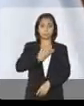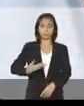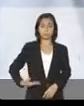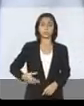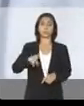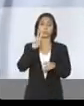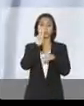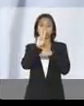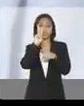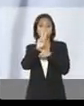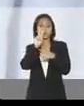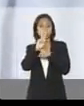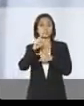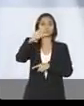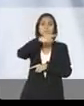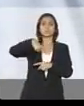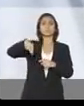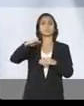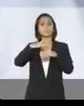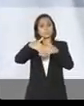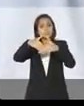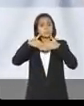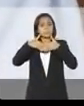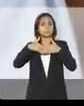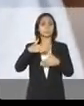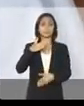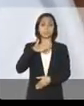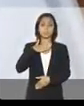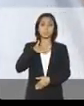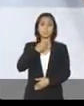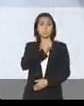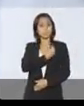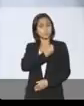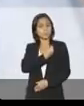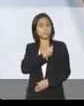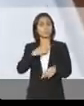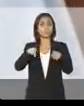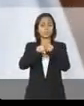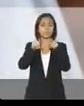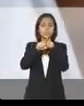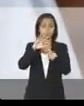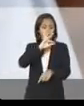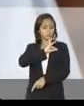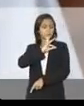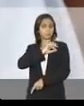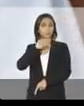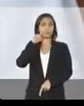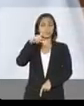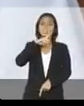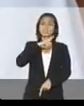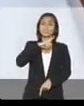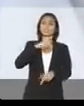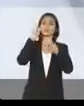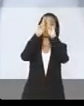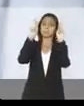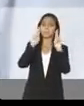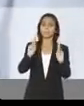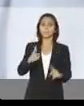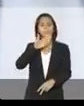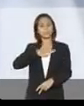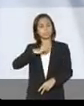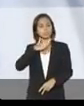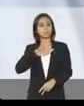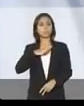a segurança pública vai ser comandada por mim, com pulso firme e apoio das Forças Armadas, para que você tenha mais paz e